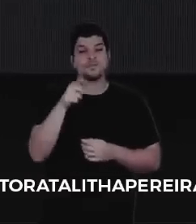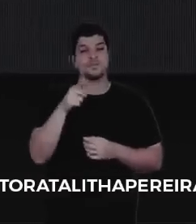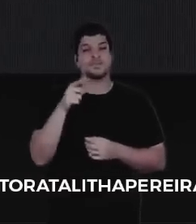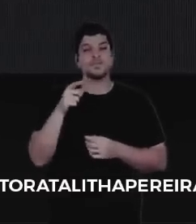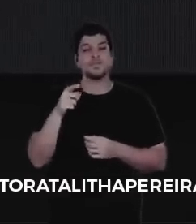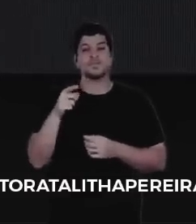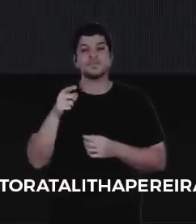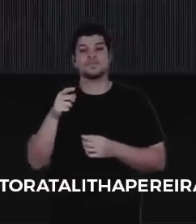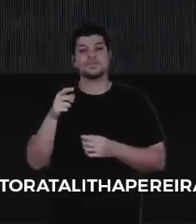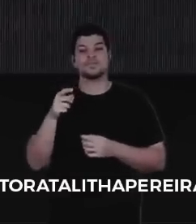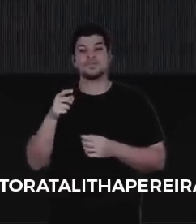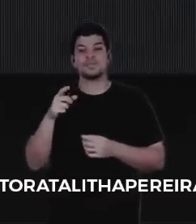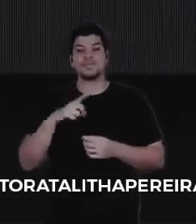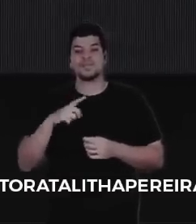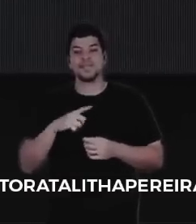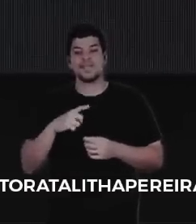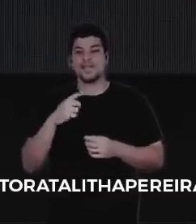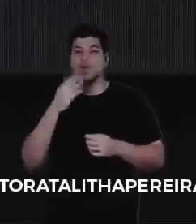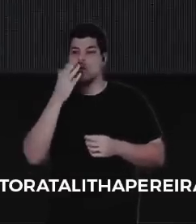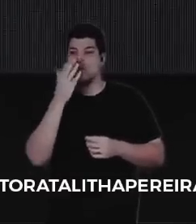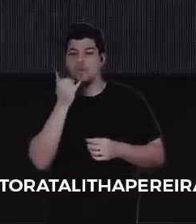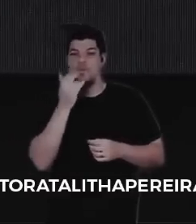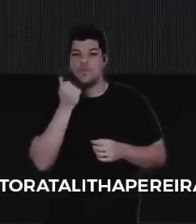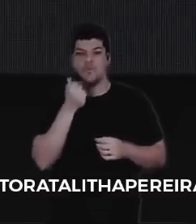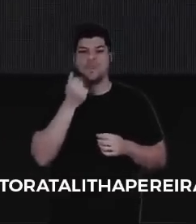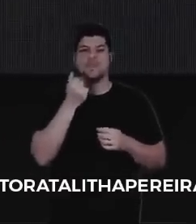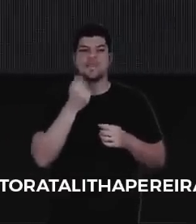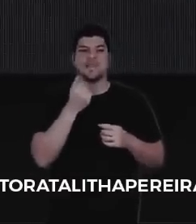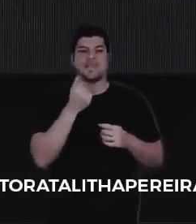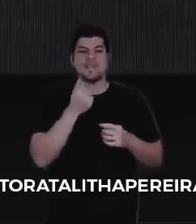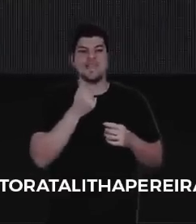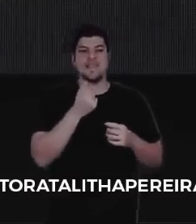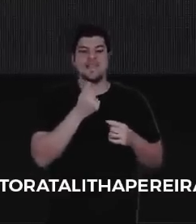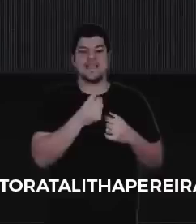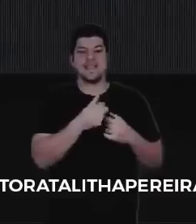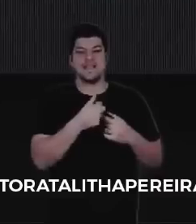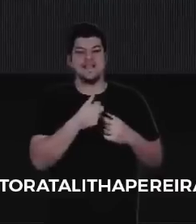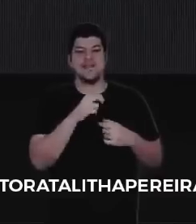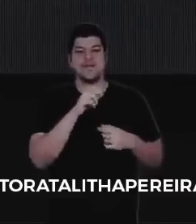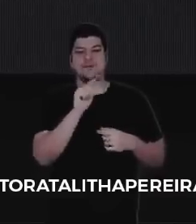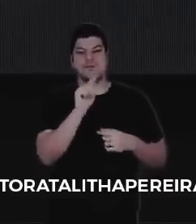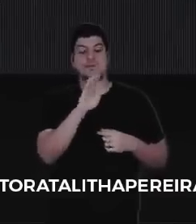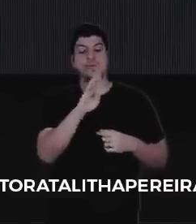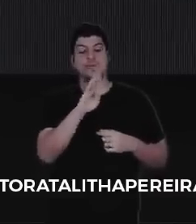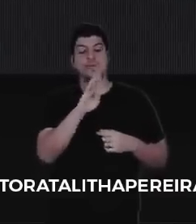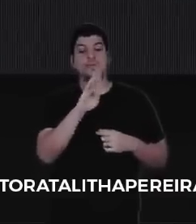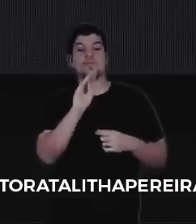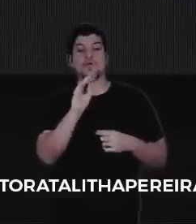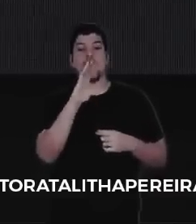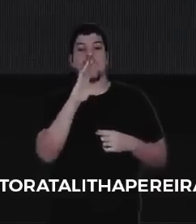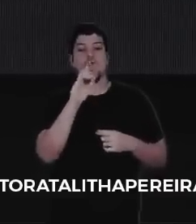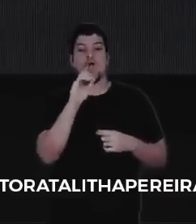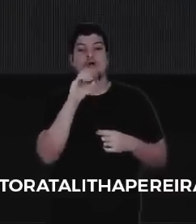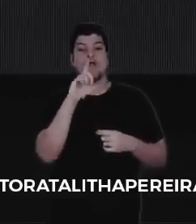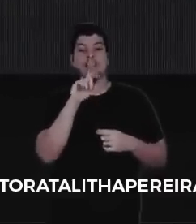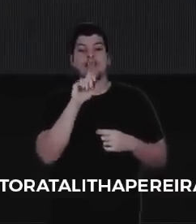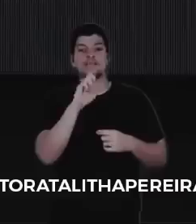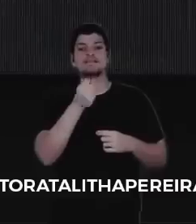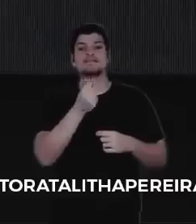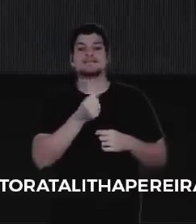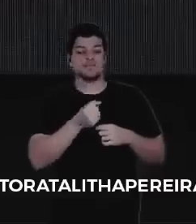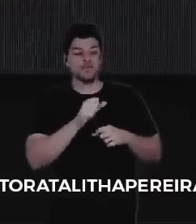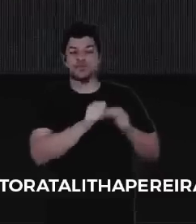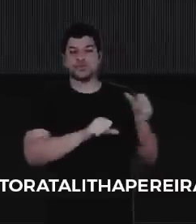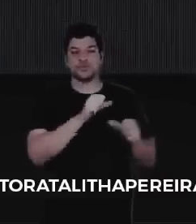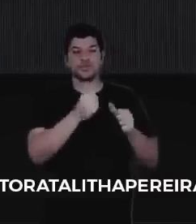você quer trocar o brócolis por sorvete, minha filha? Ela com certeza vai aceitar. Porque a meninada gosta de comer besteira, não é verdade? Mas